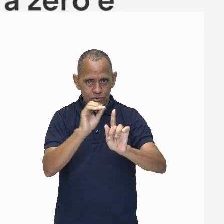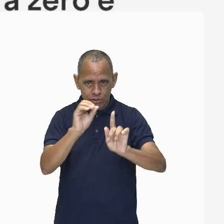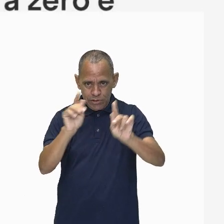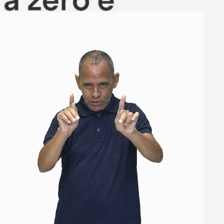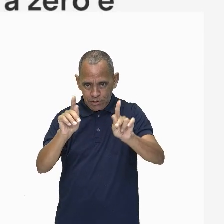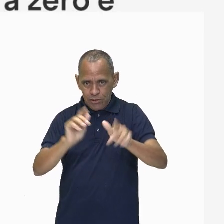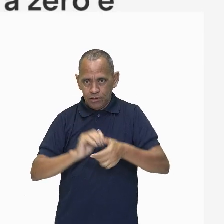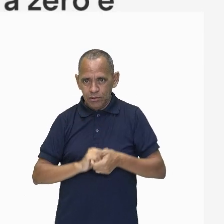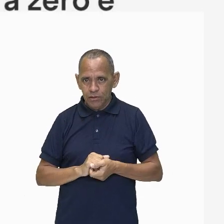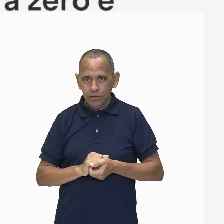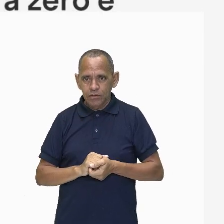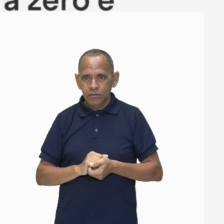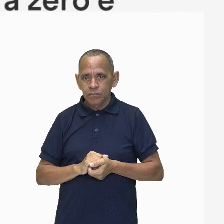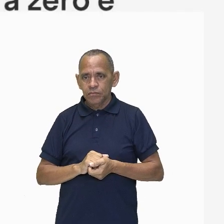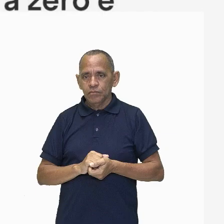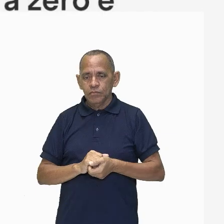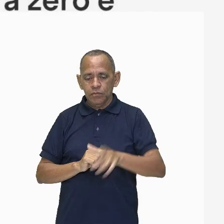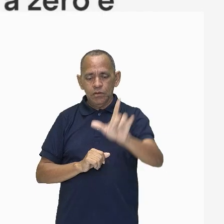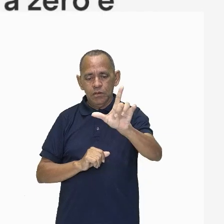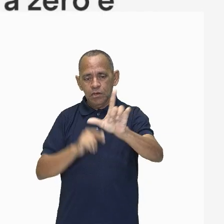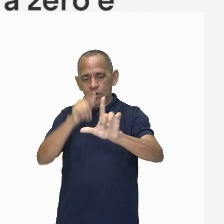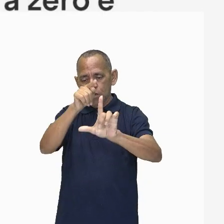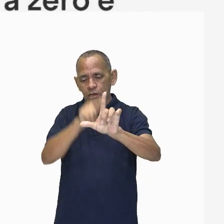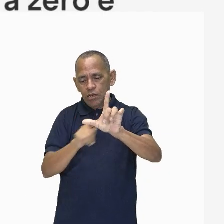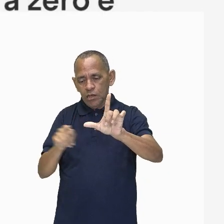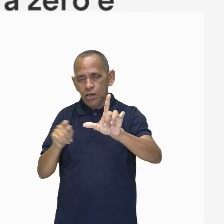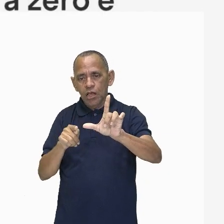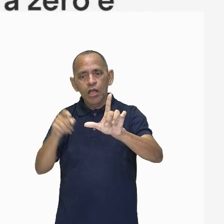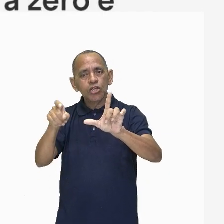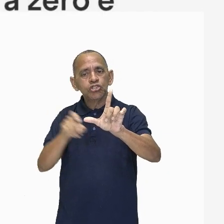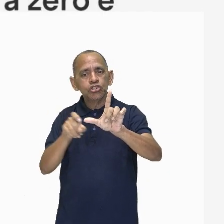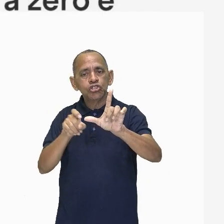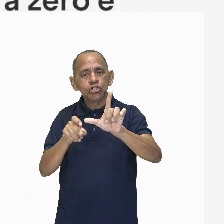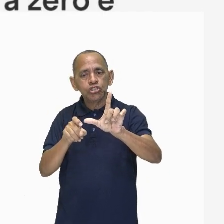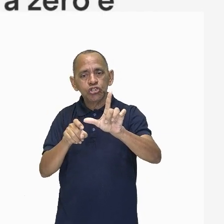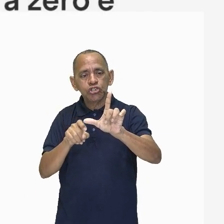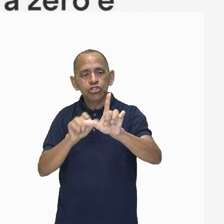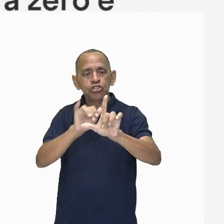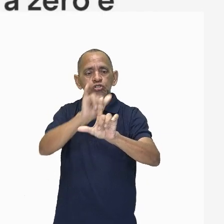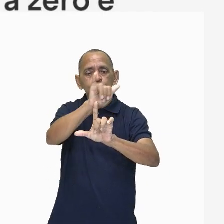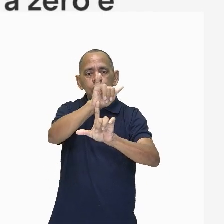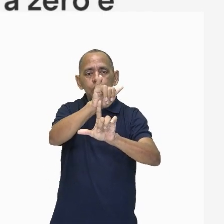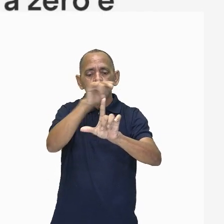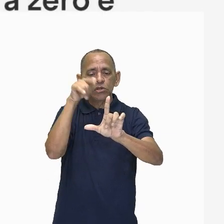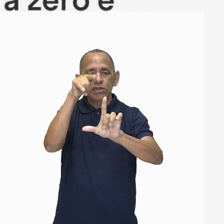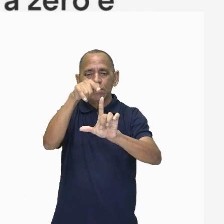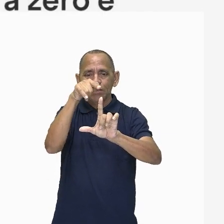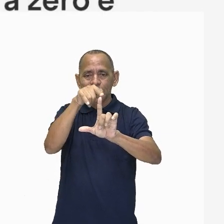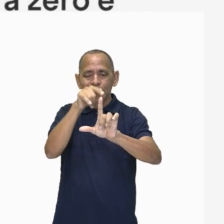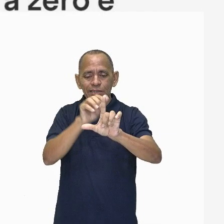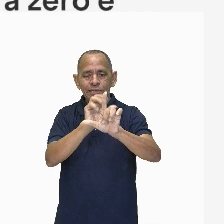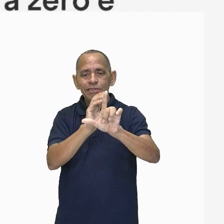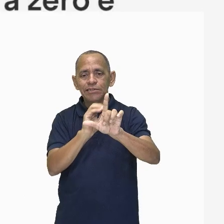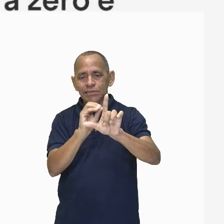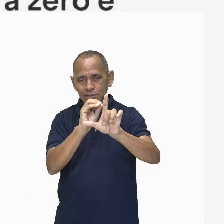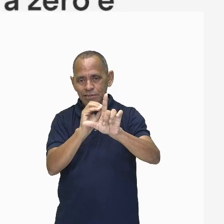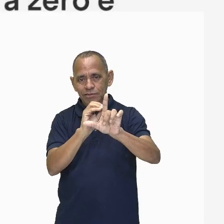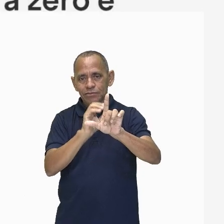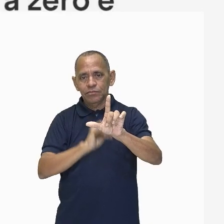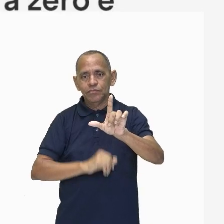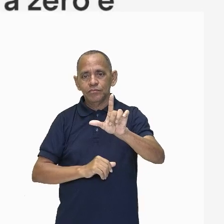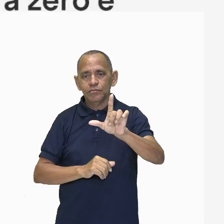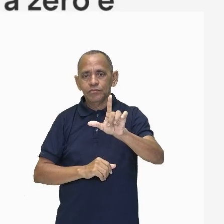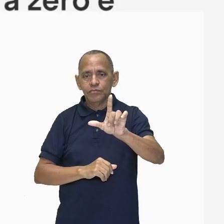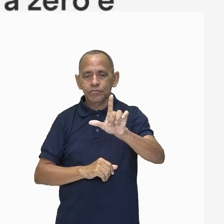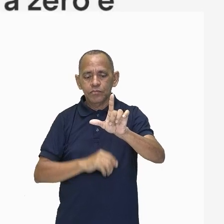o valor de x para o qual y é igual a zero. Ou seja, é o ponto onde a reta da função intercepta o eixo de